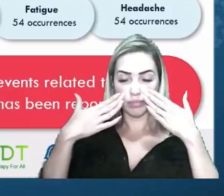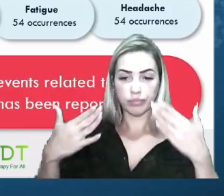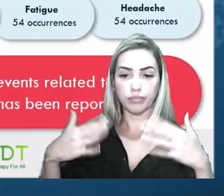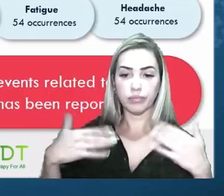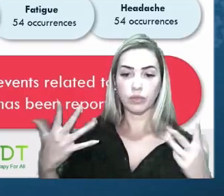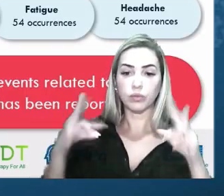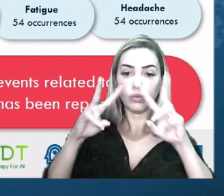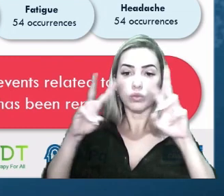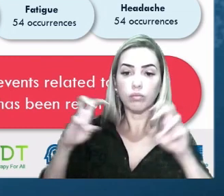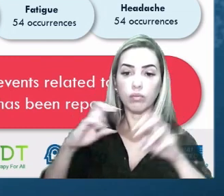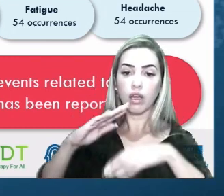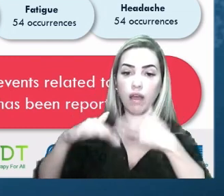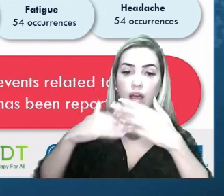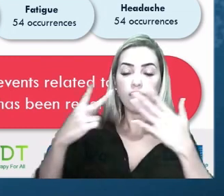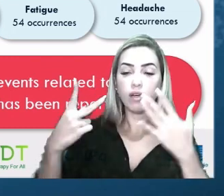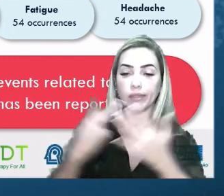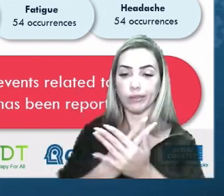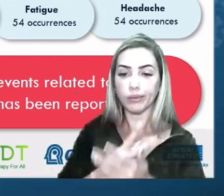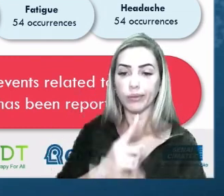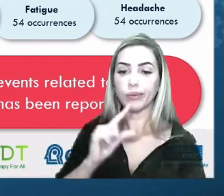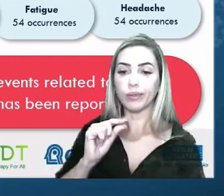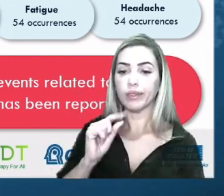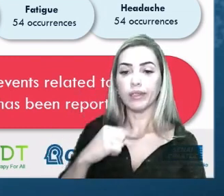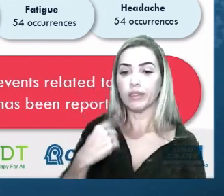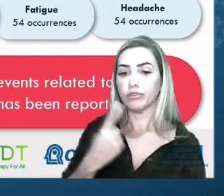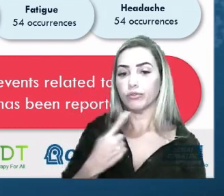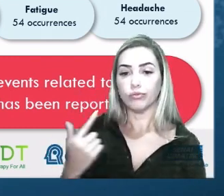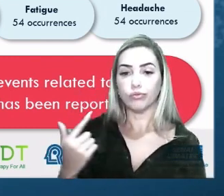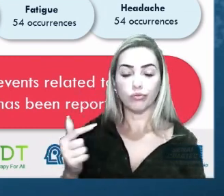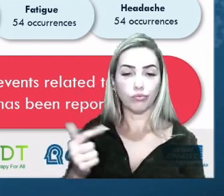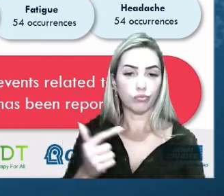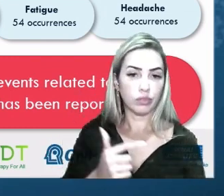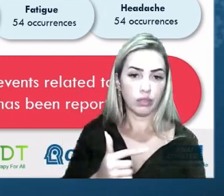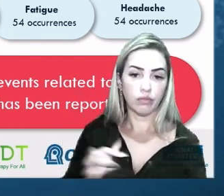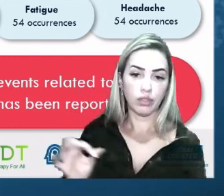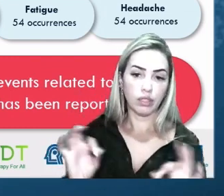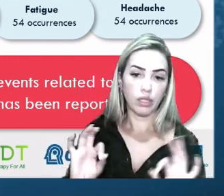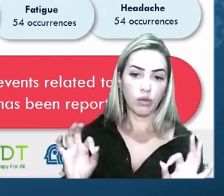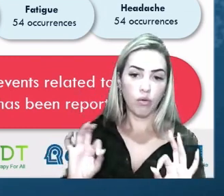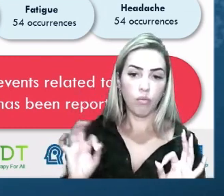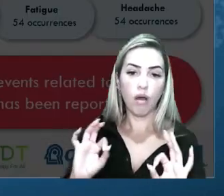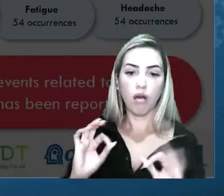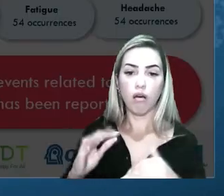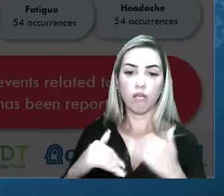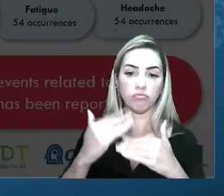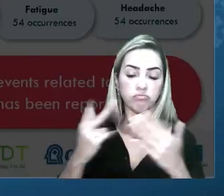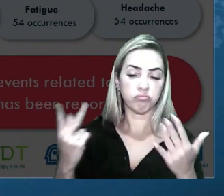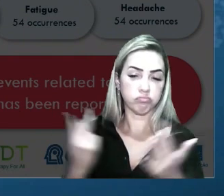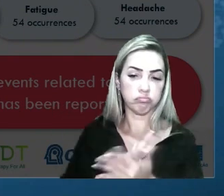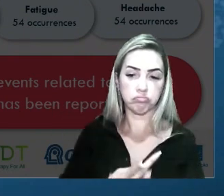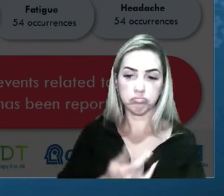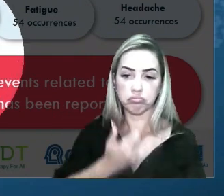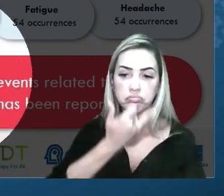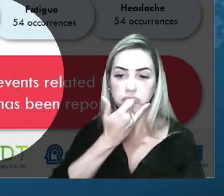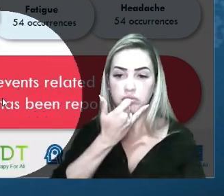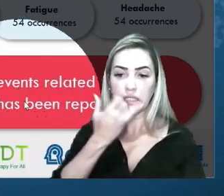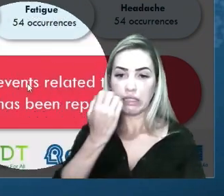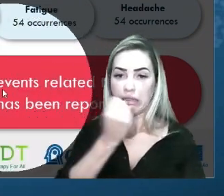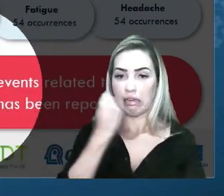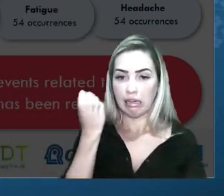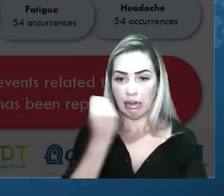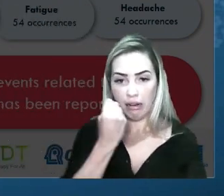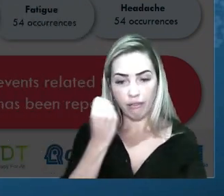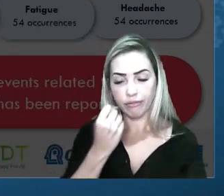eventos adversos, a gente não teve eventos adversos graves